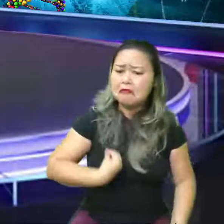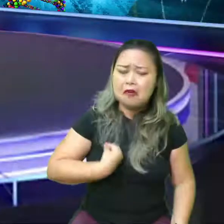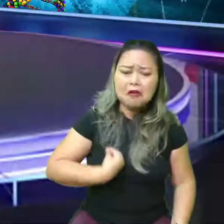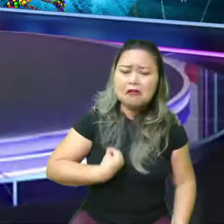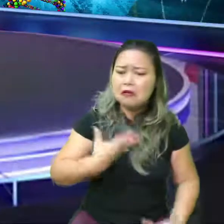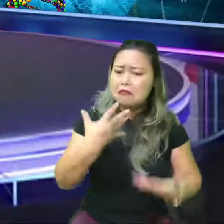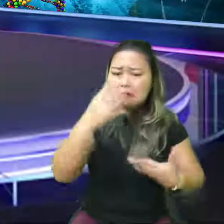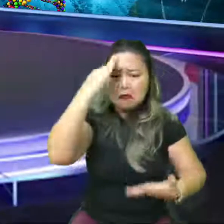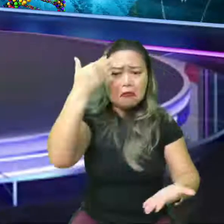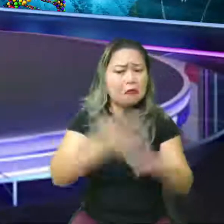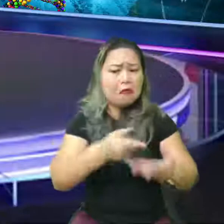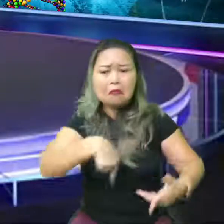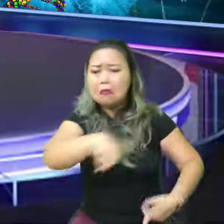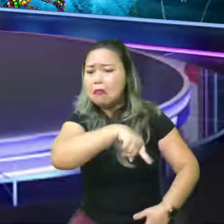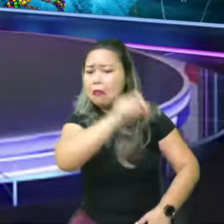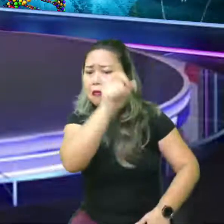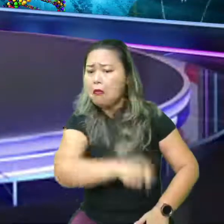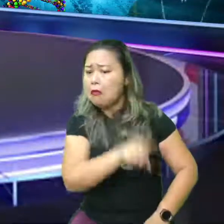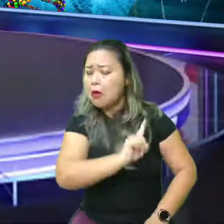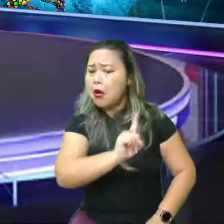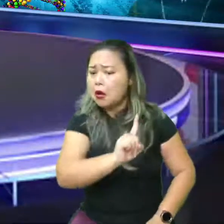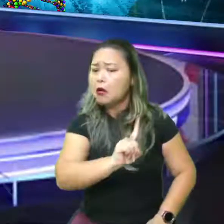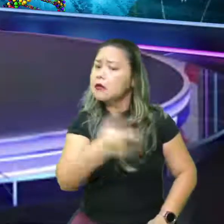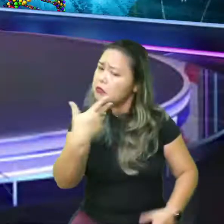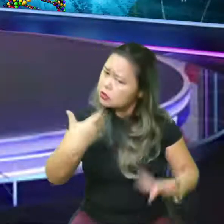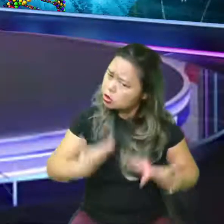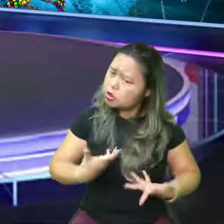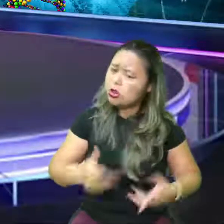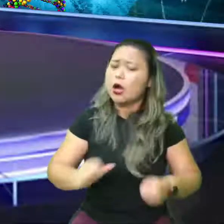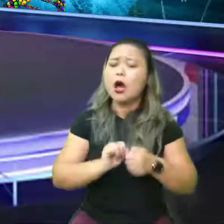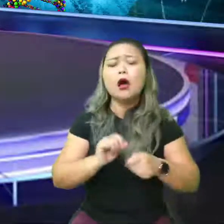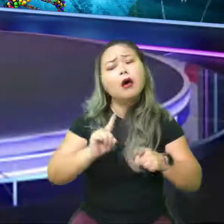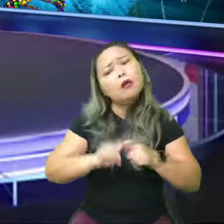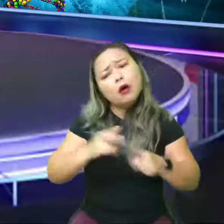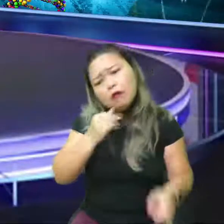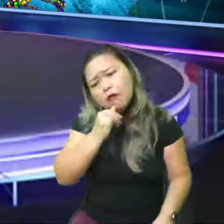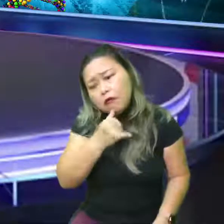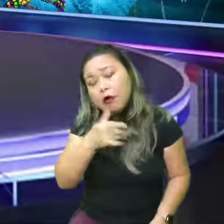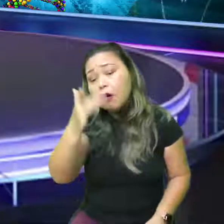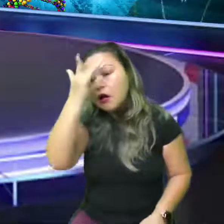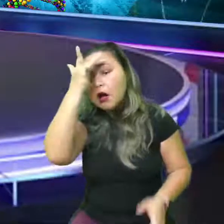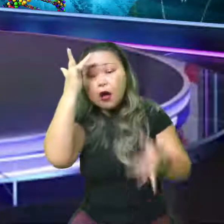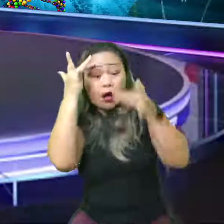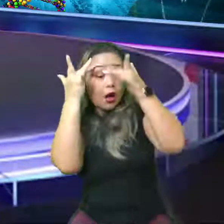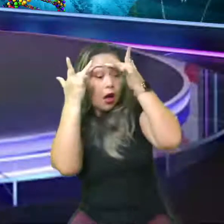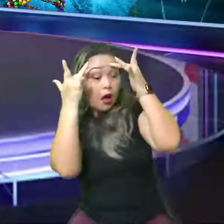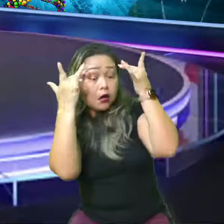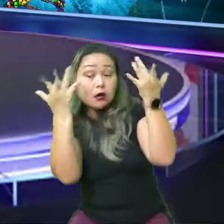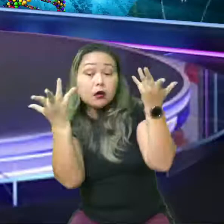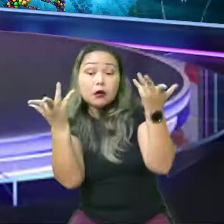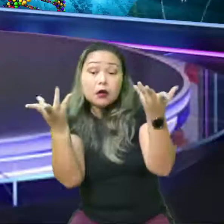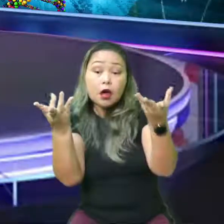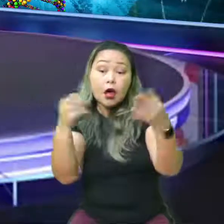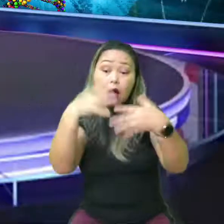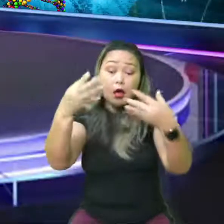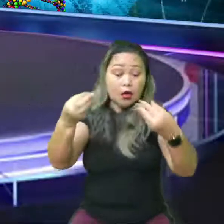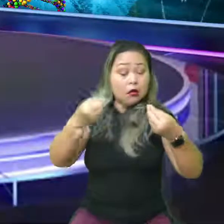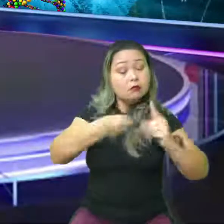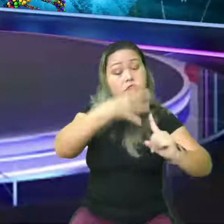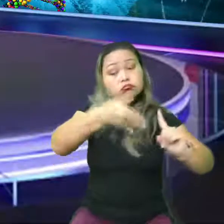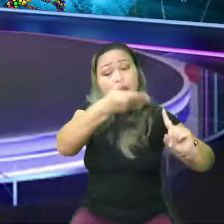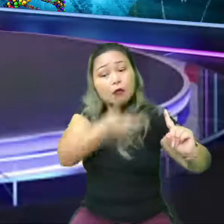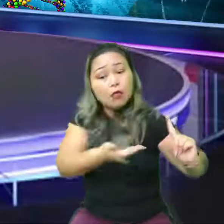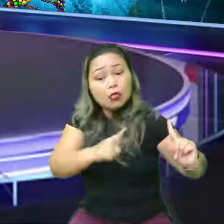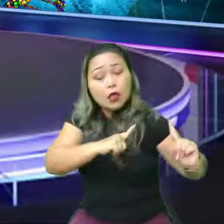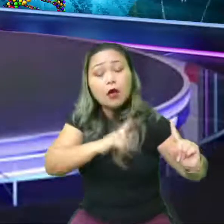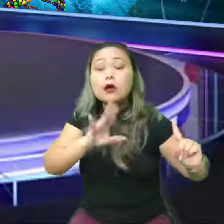Olha que coisa chata, né? Porque, infelizmente, muitas pessoas recebem homenagens e